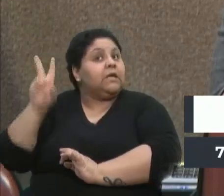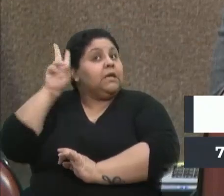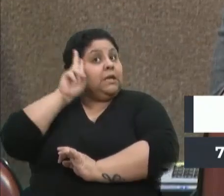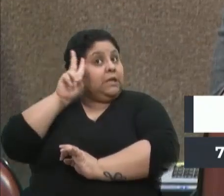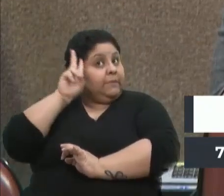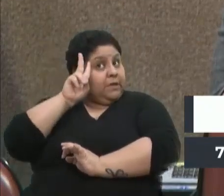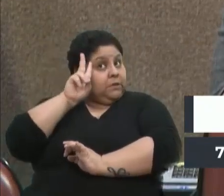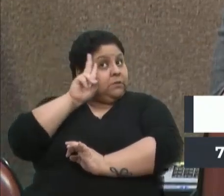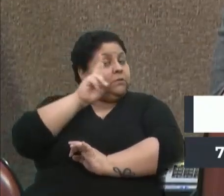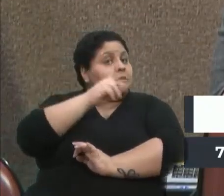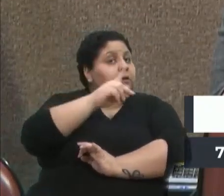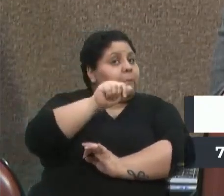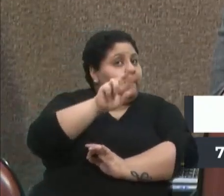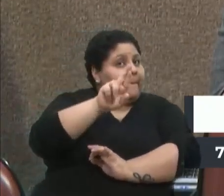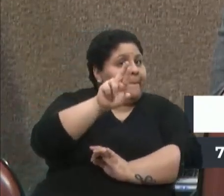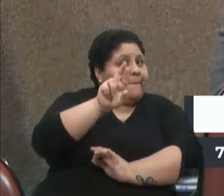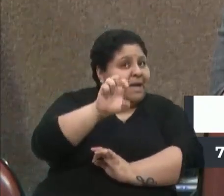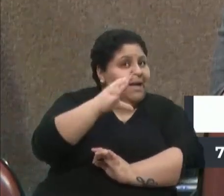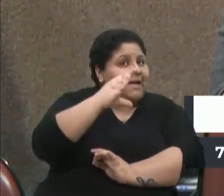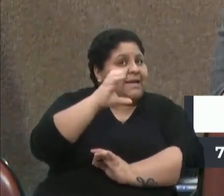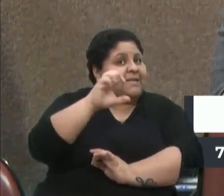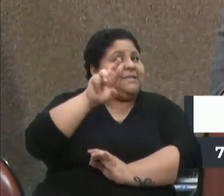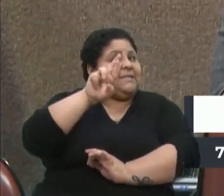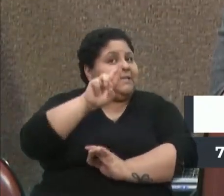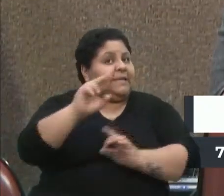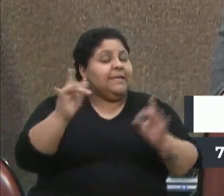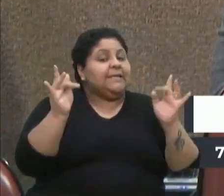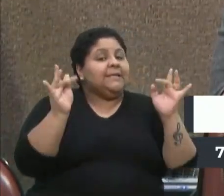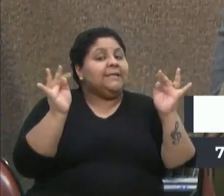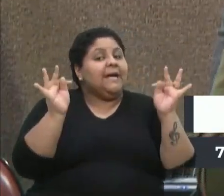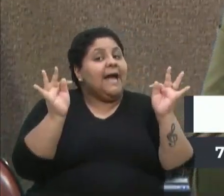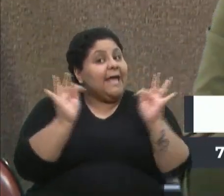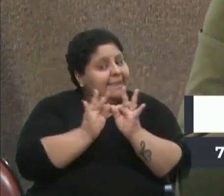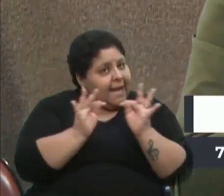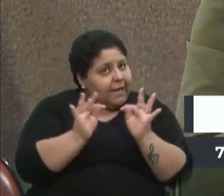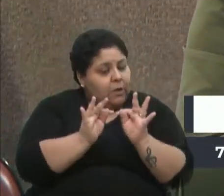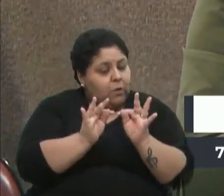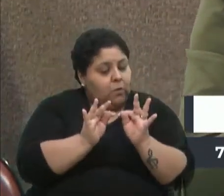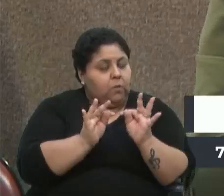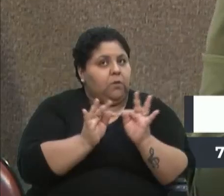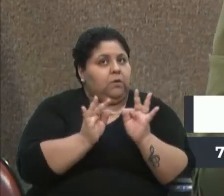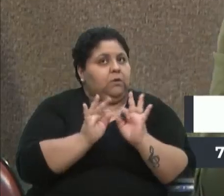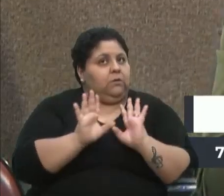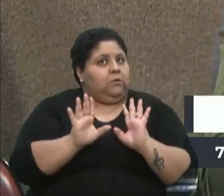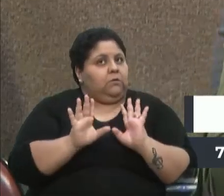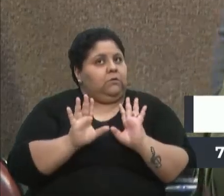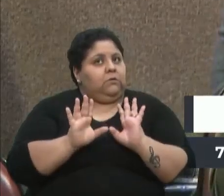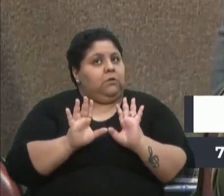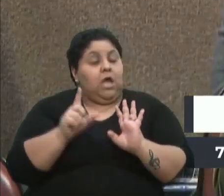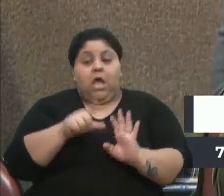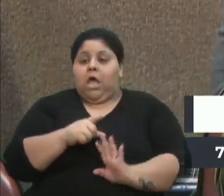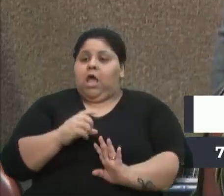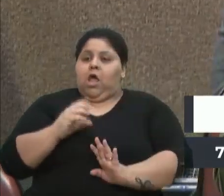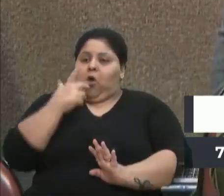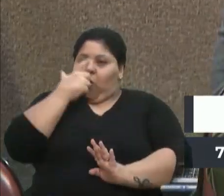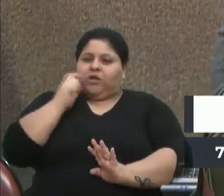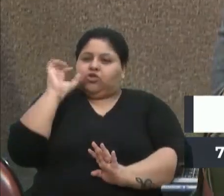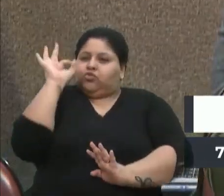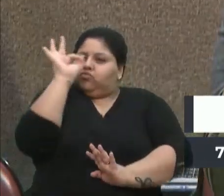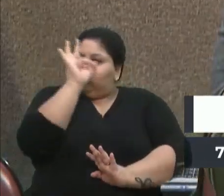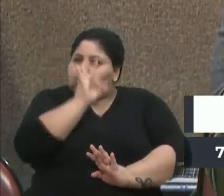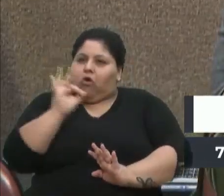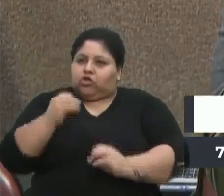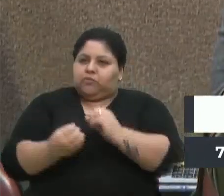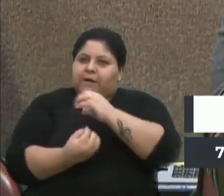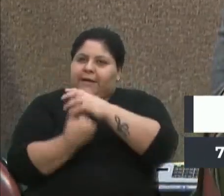é técnico. Então, acho que a gente tem que ter alguns cuidados. Gente, eu acho ótimo a criação, a ampliação de hortas